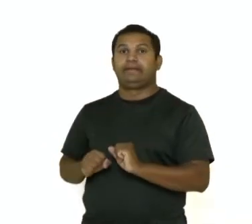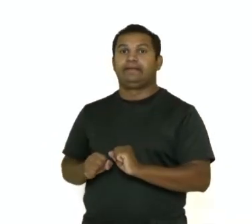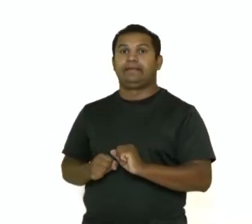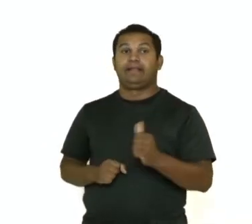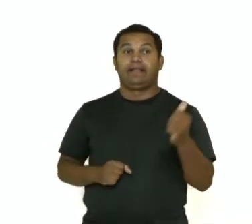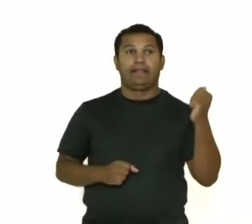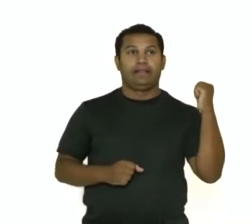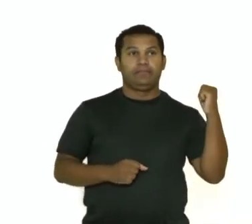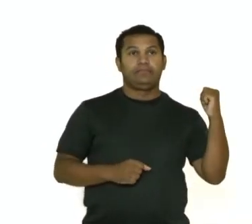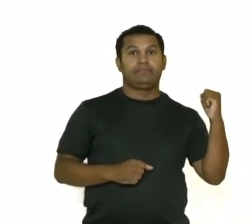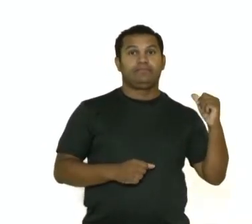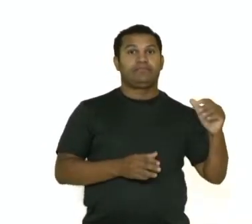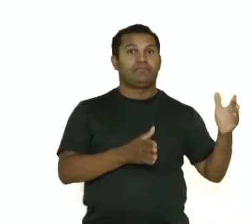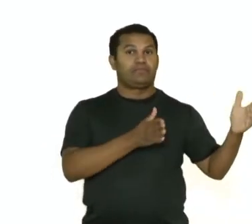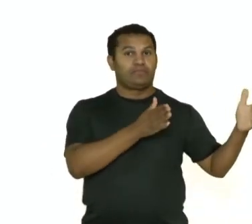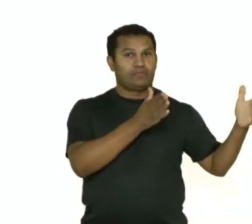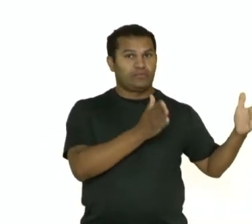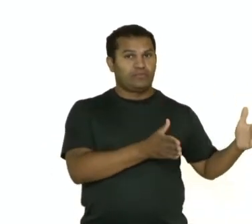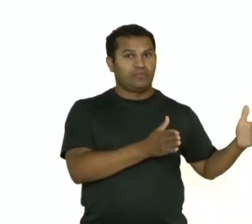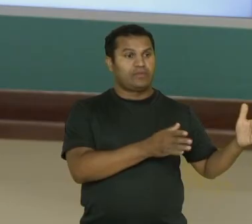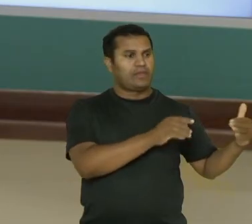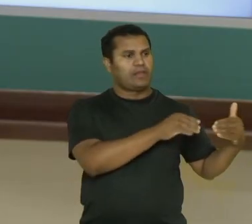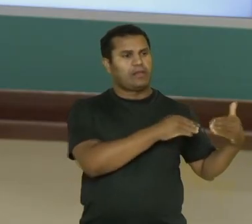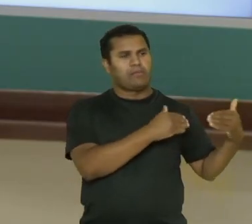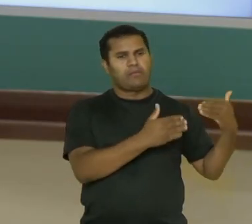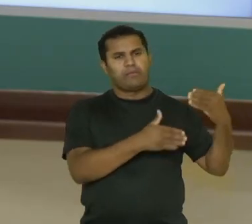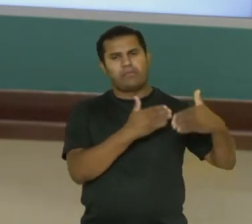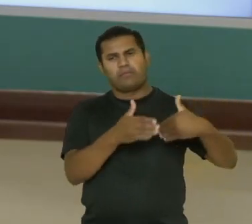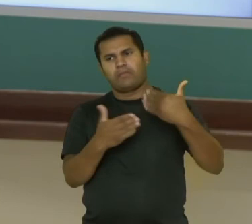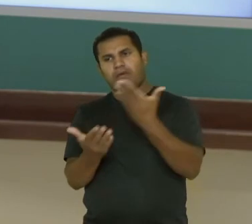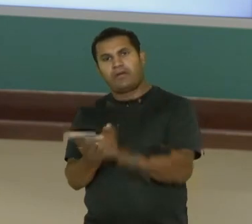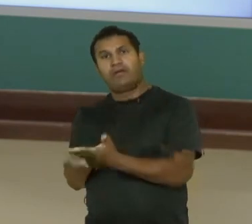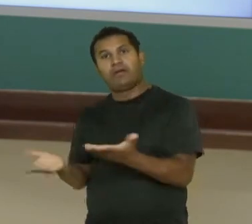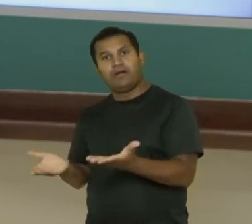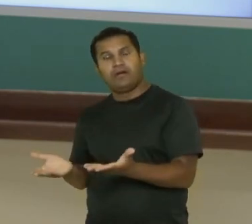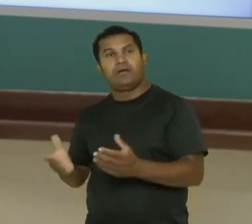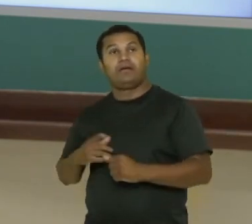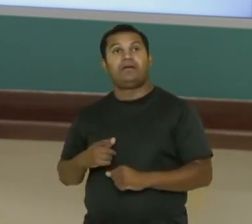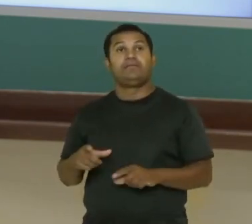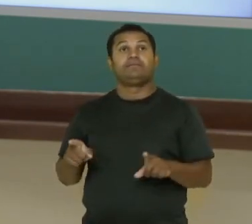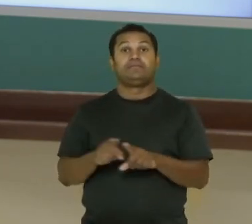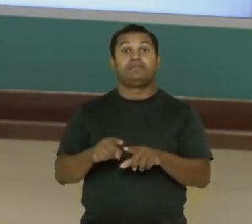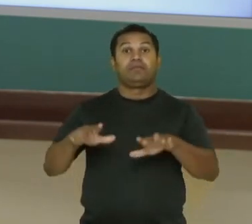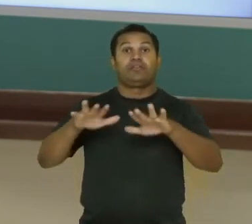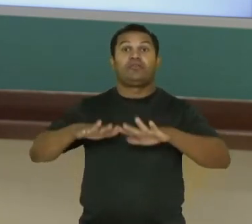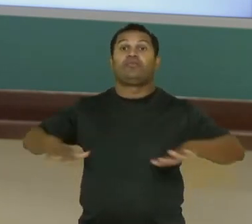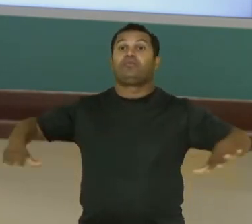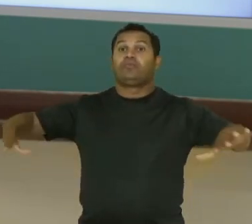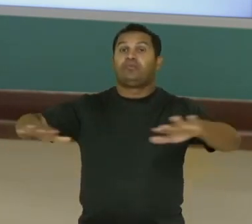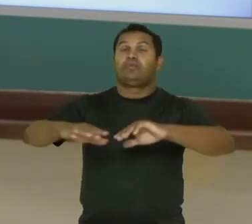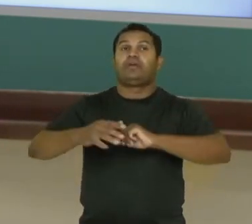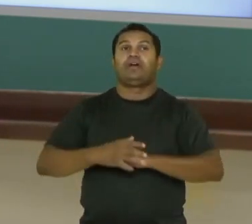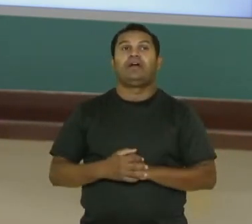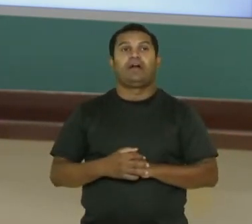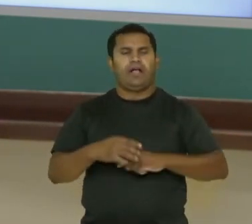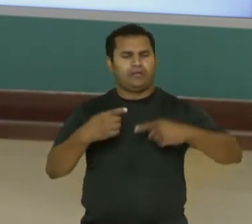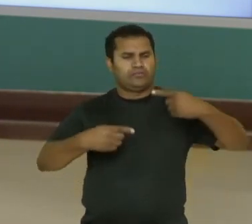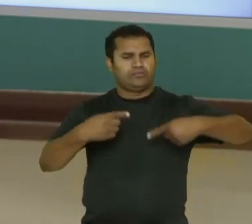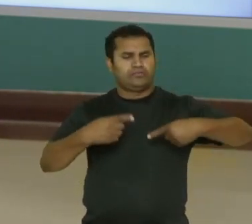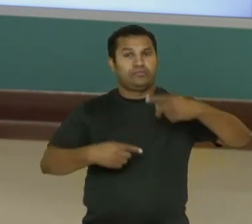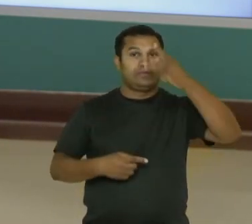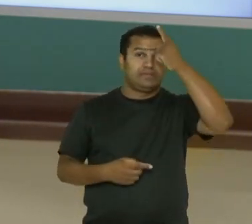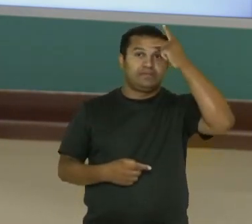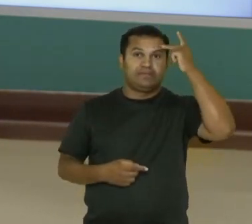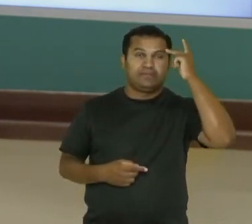do tempo, do espaço, do tipo de interação, dos interlocutores, dentre outros. Claro que